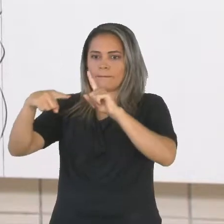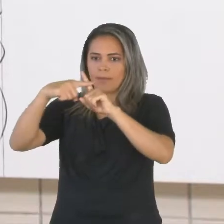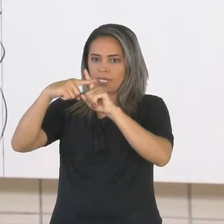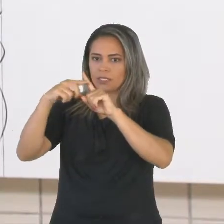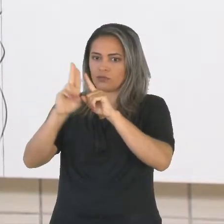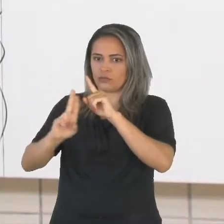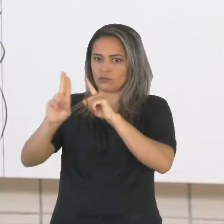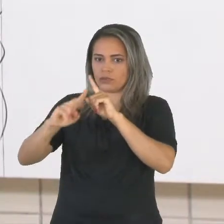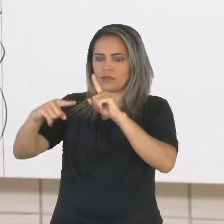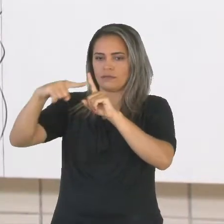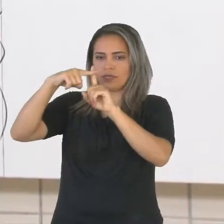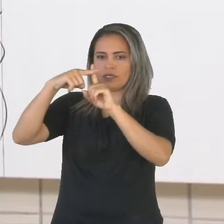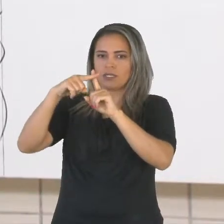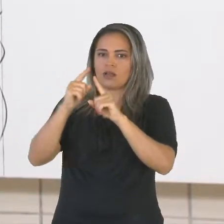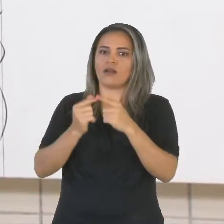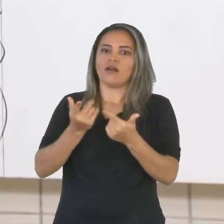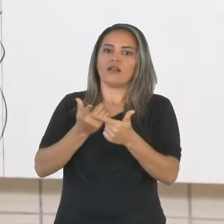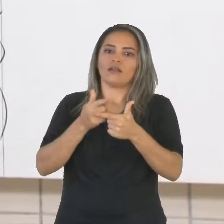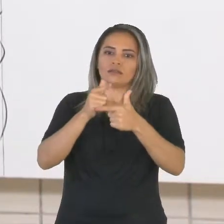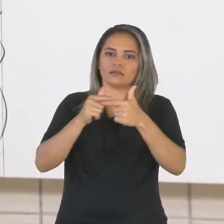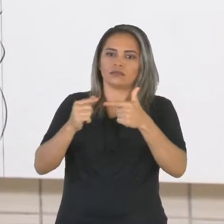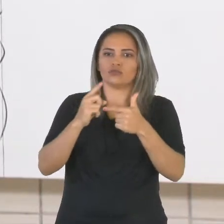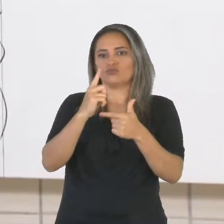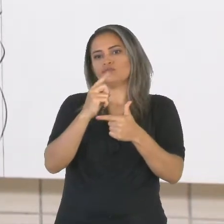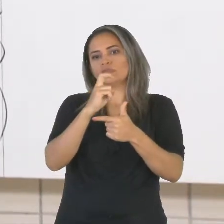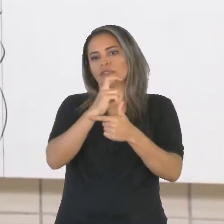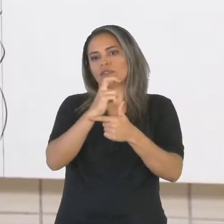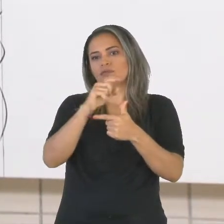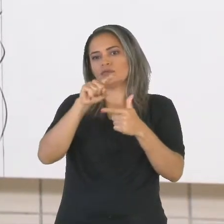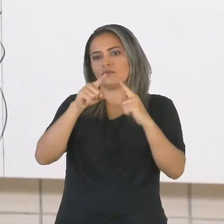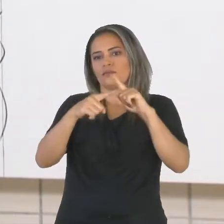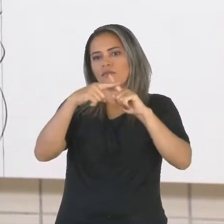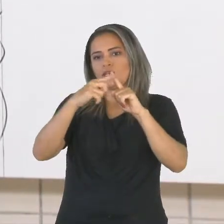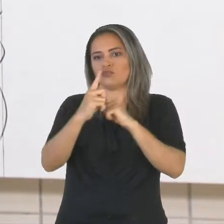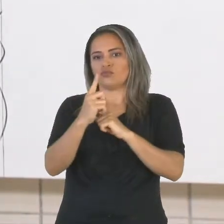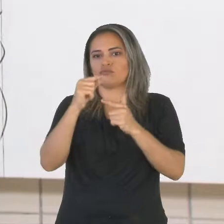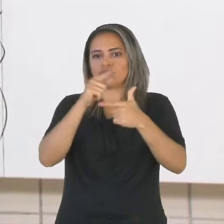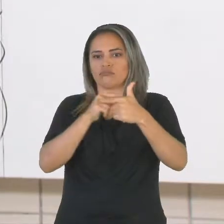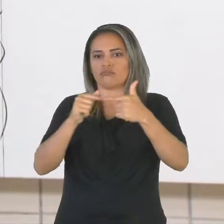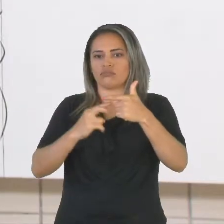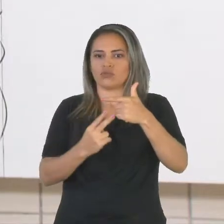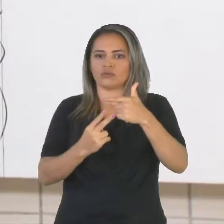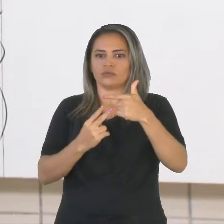mais a raiz quadrada do 1 é 1, sobre 2 vezes 1, que é 2.